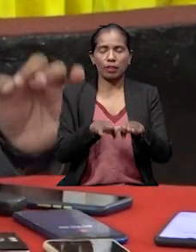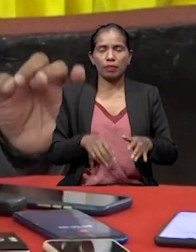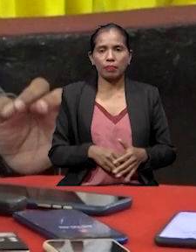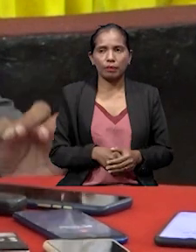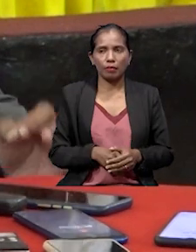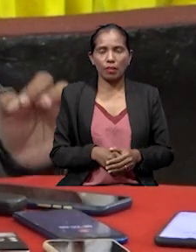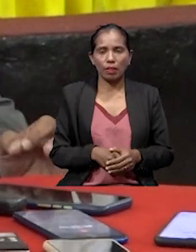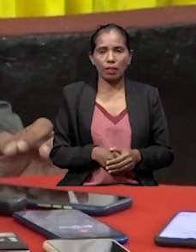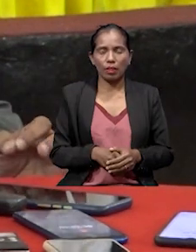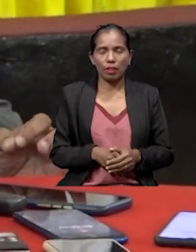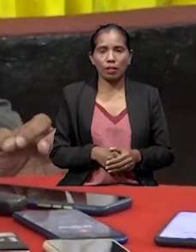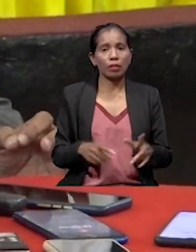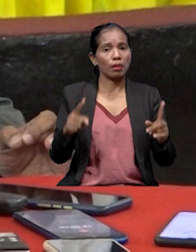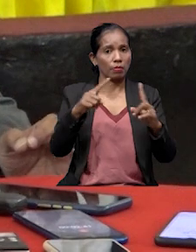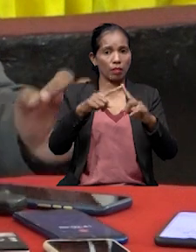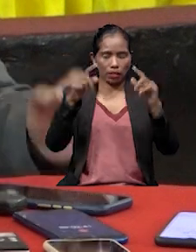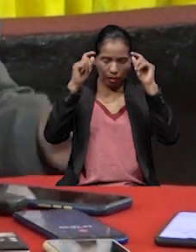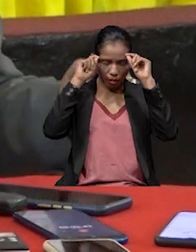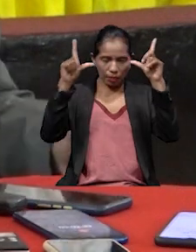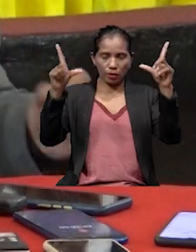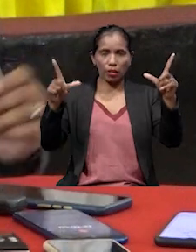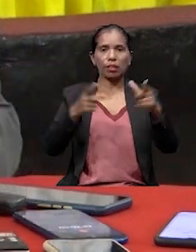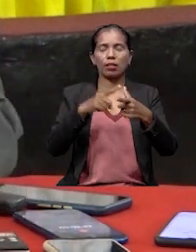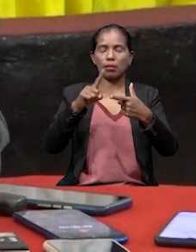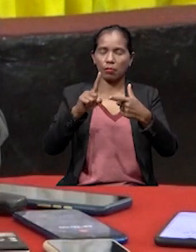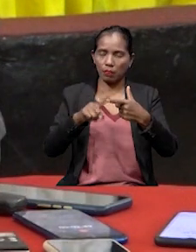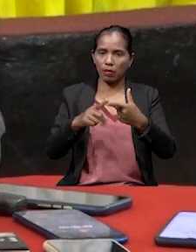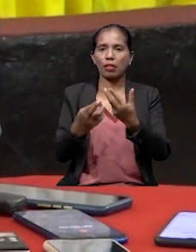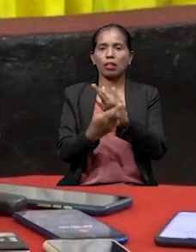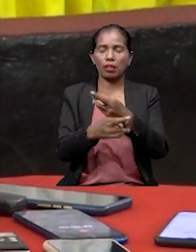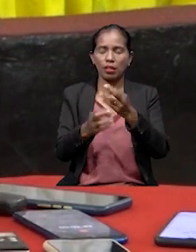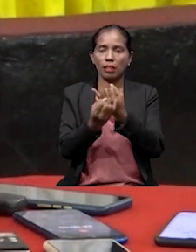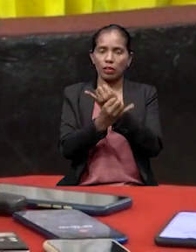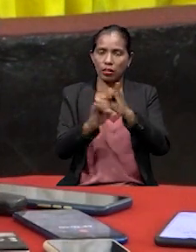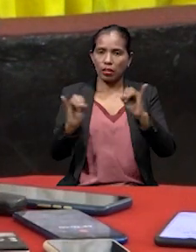Para Timor-Leste, depois da restauração da independência.